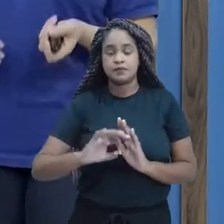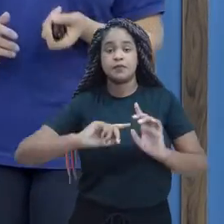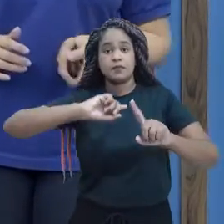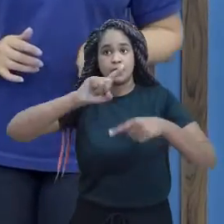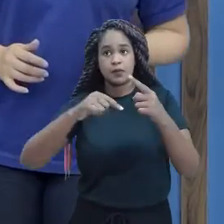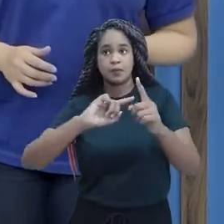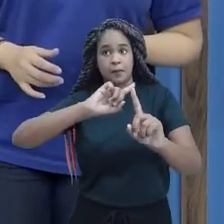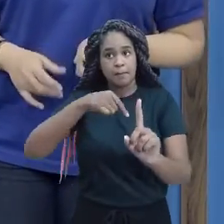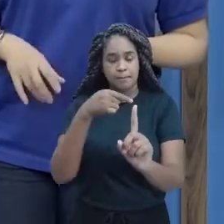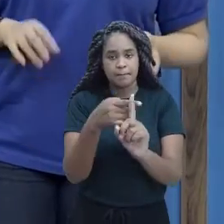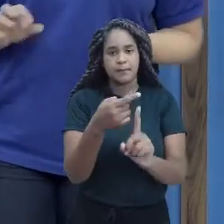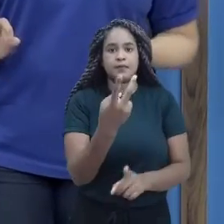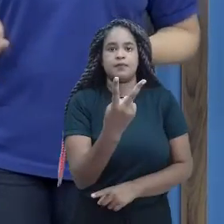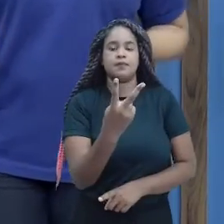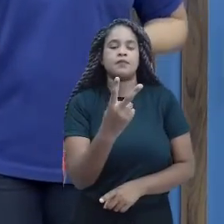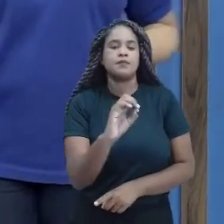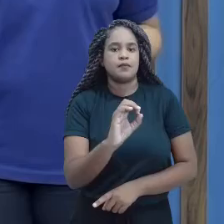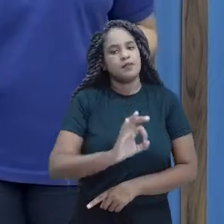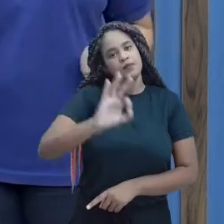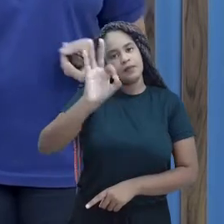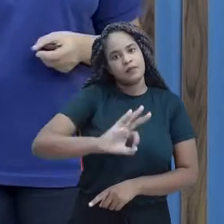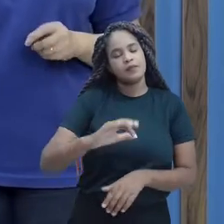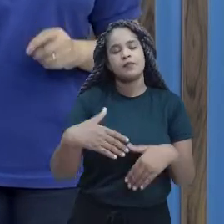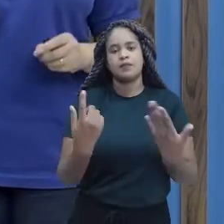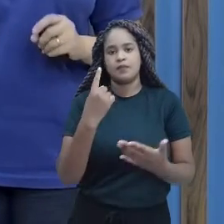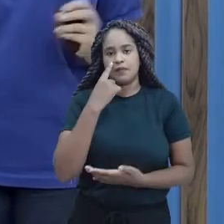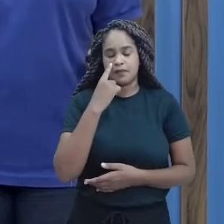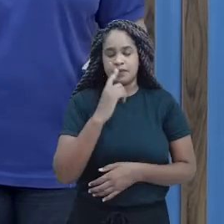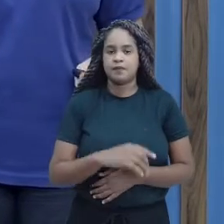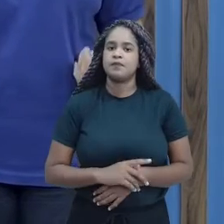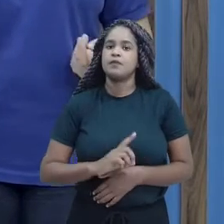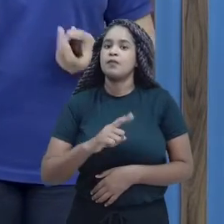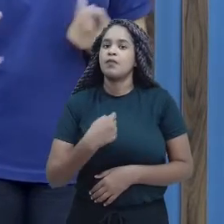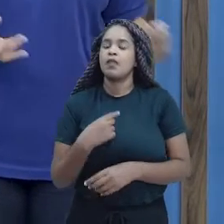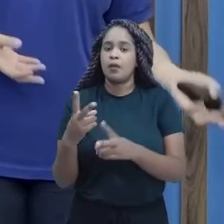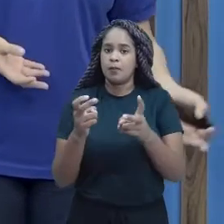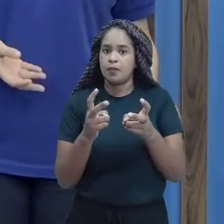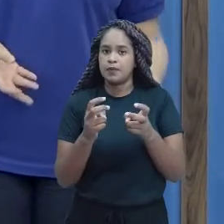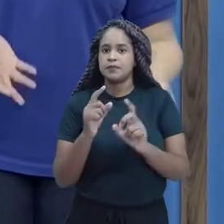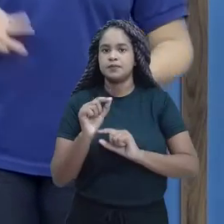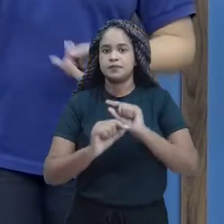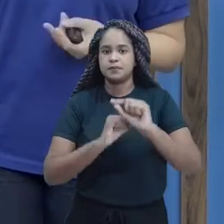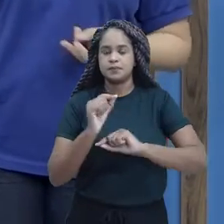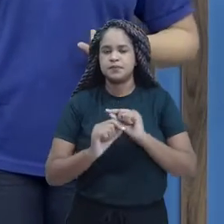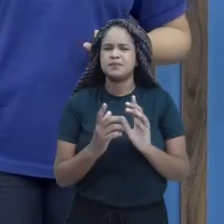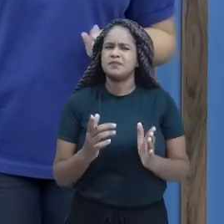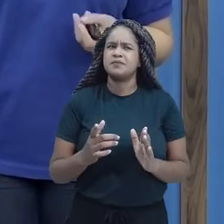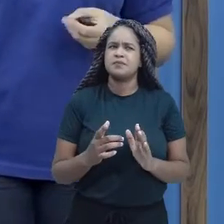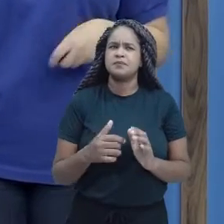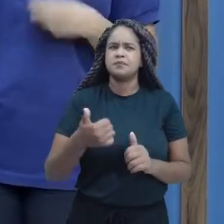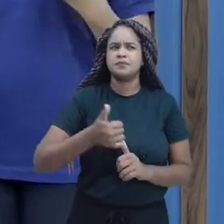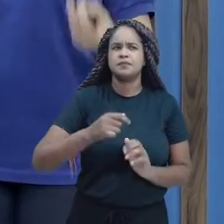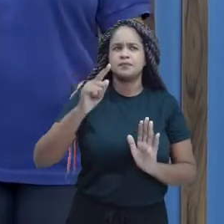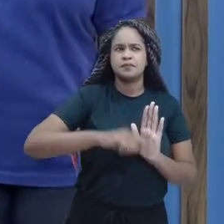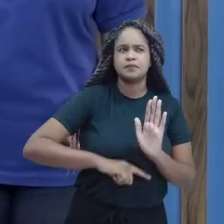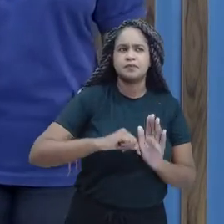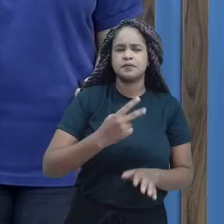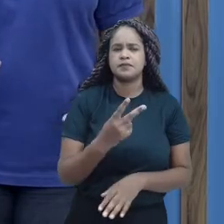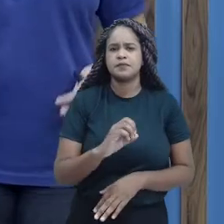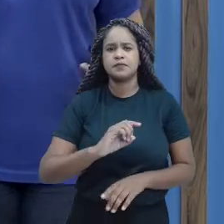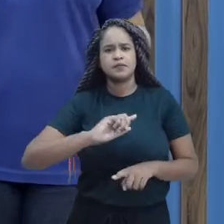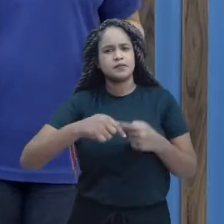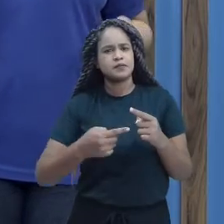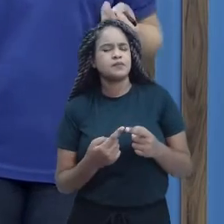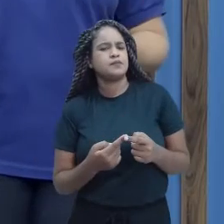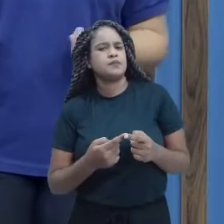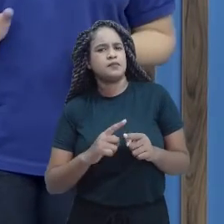de 20%. Aí, inicialmente, né, quando a gente trata dessa ideia, você diz, tá subtraindo 20%, está colocando 20,